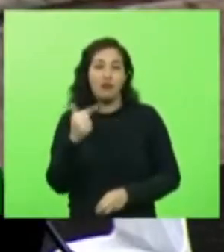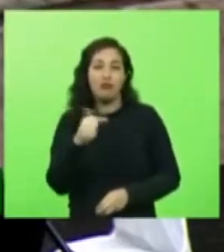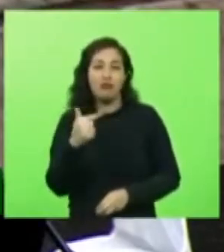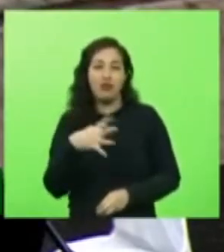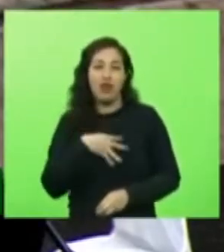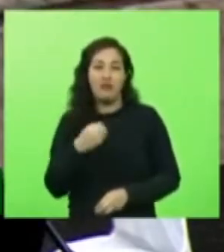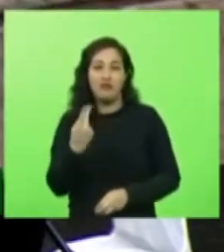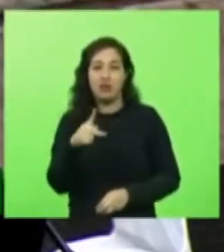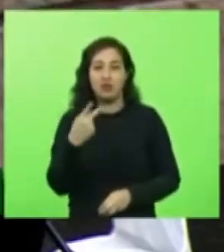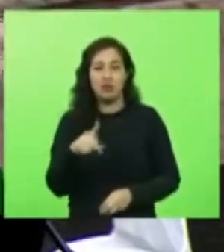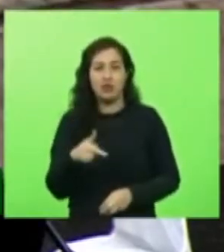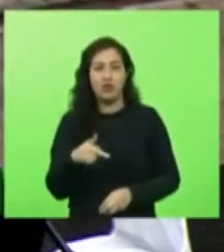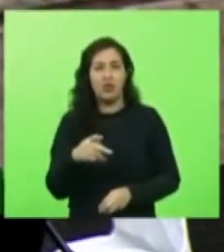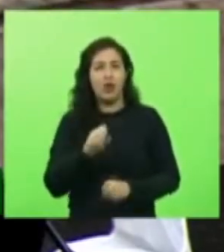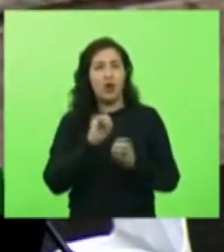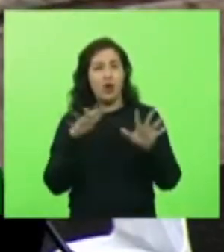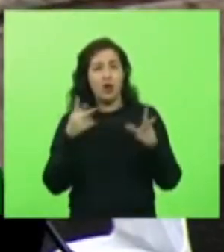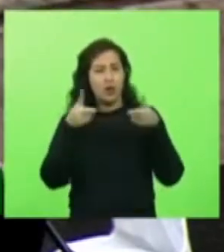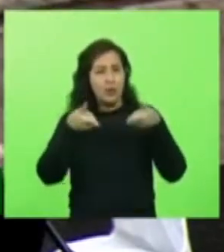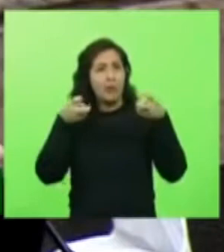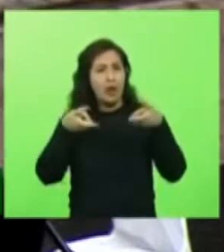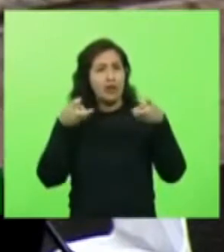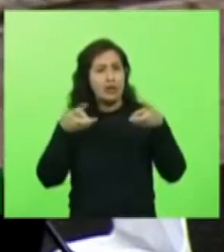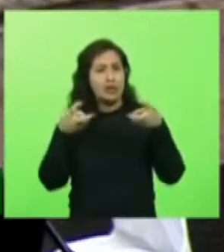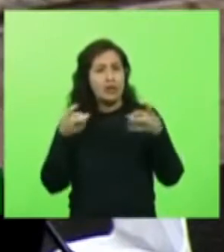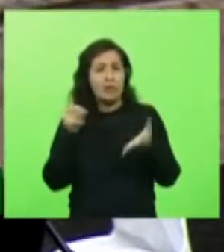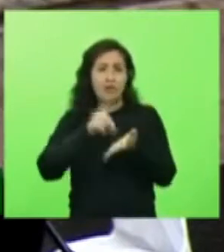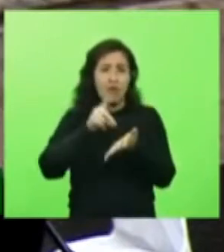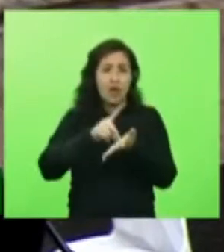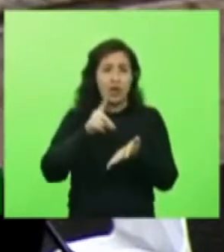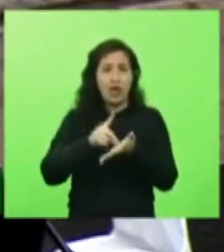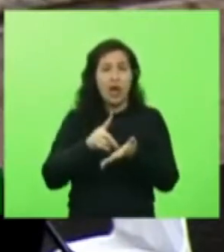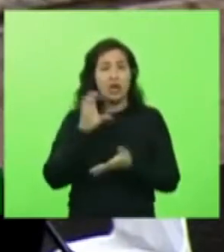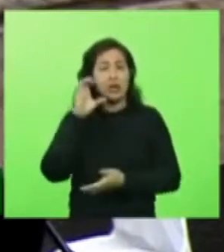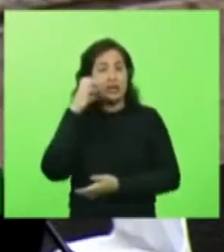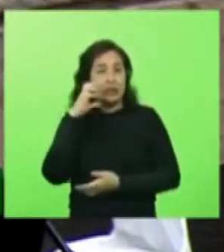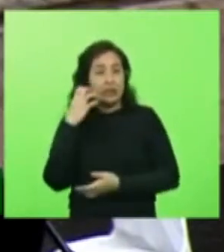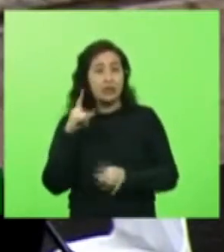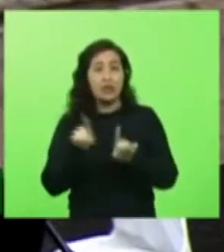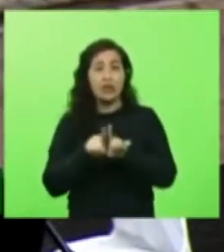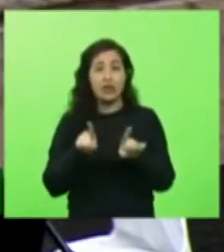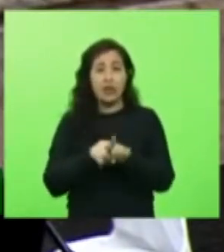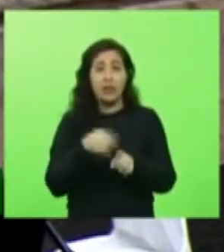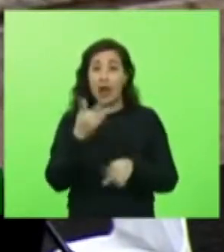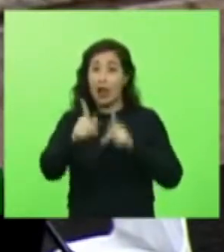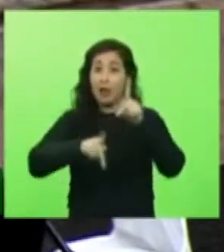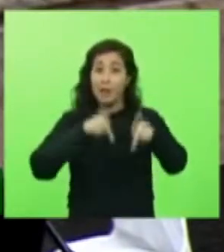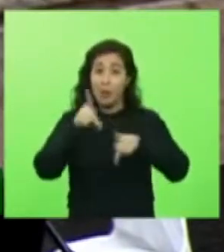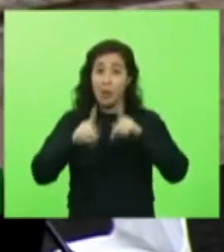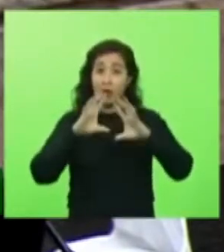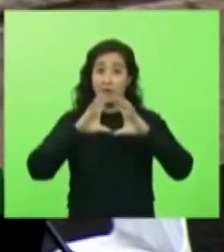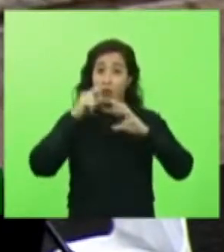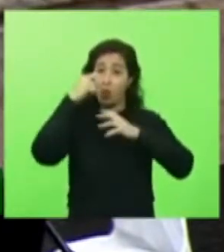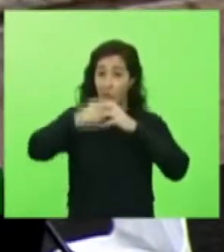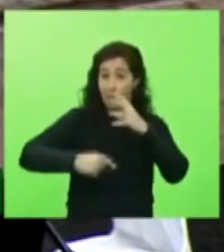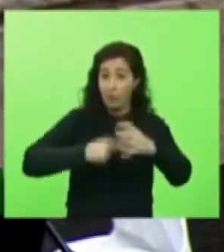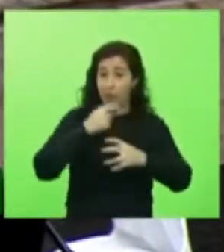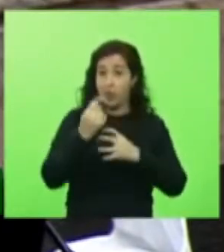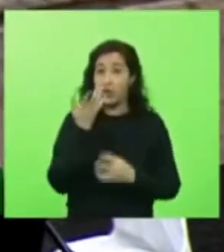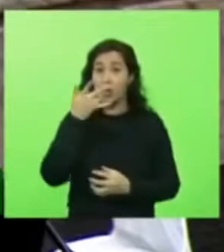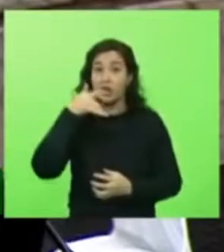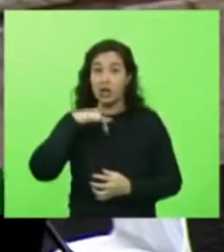estão observando as evidências científicas, estão vendo que mesmo a população global de crianças